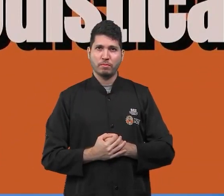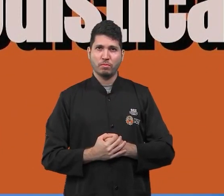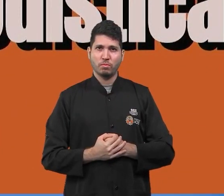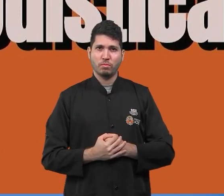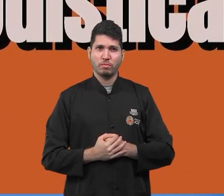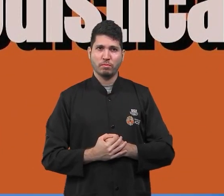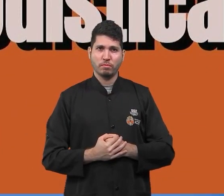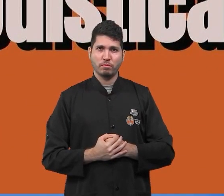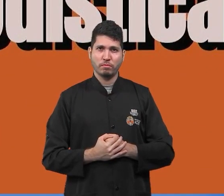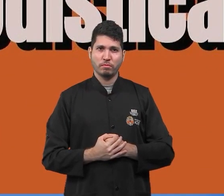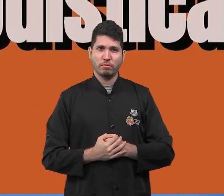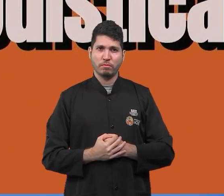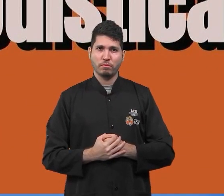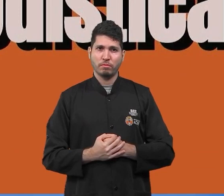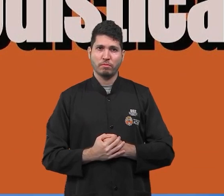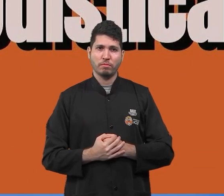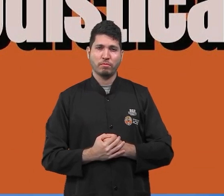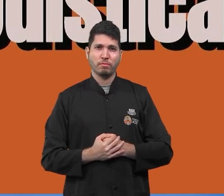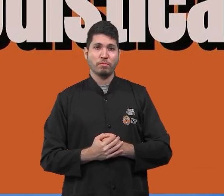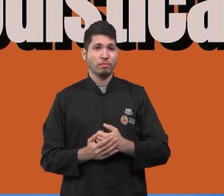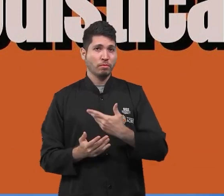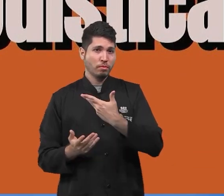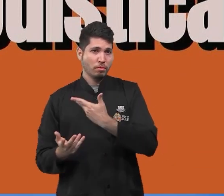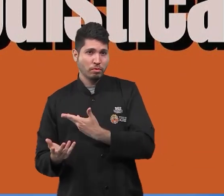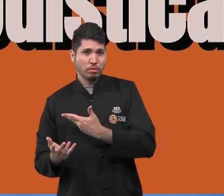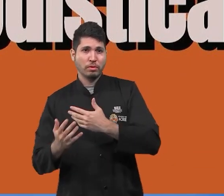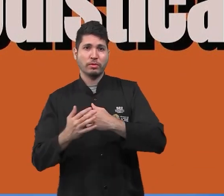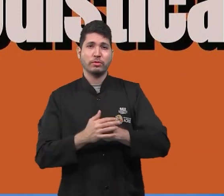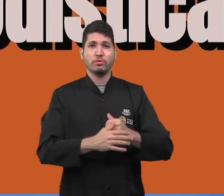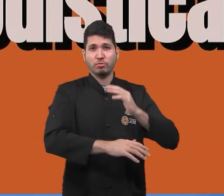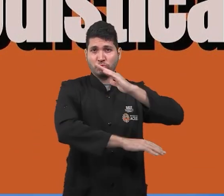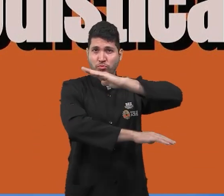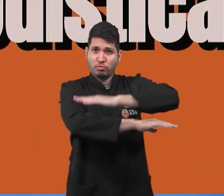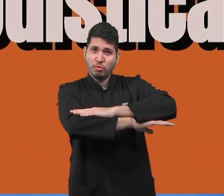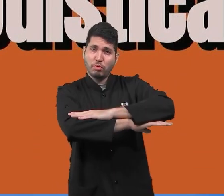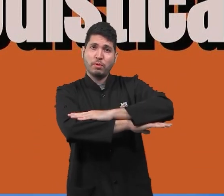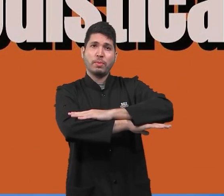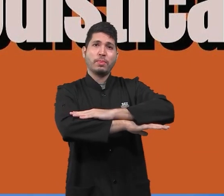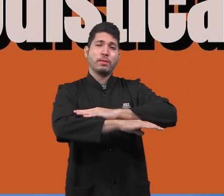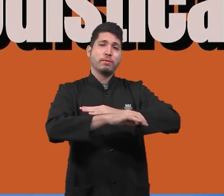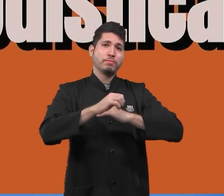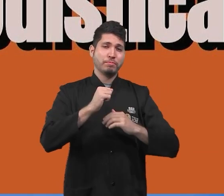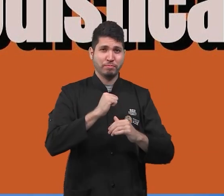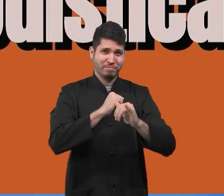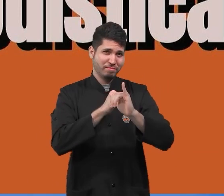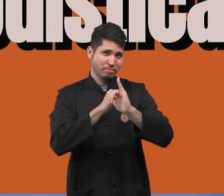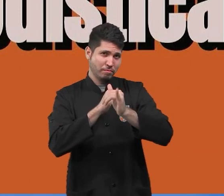Aí temos lá crônica periodística ou crônica jornalística.